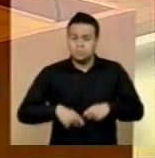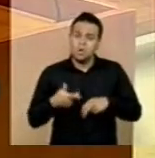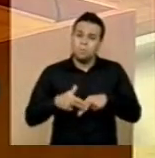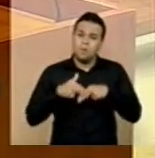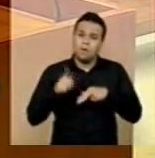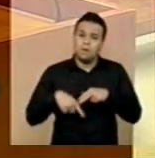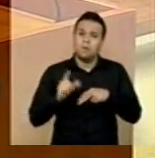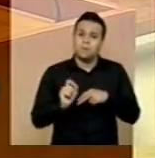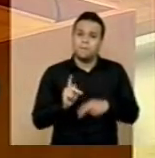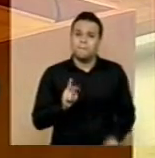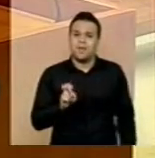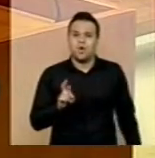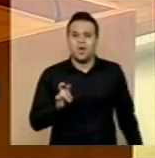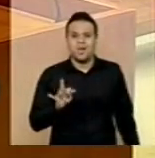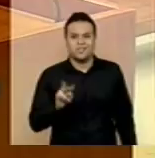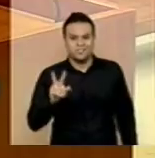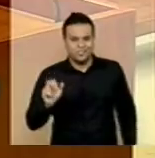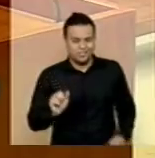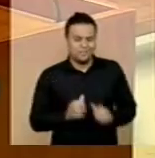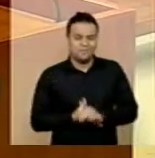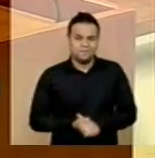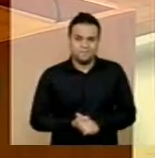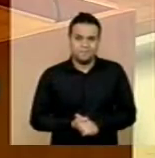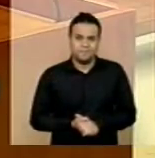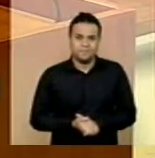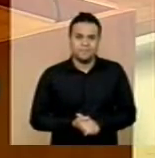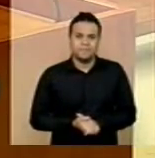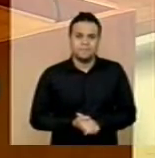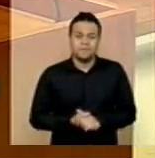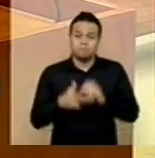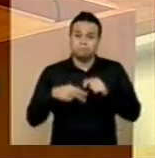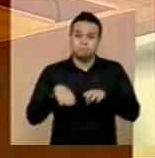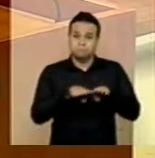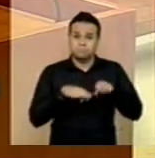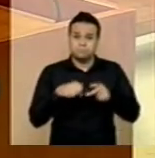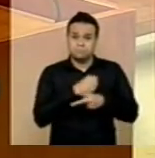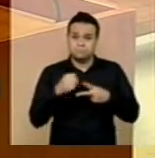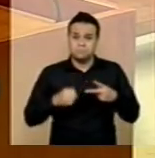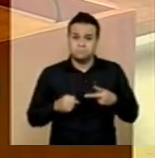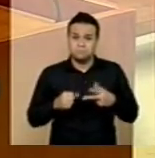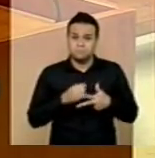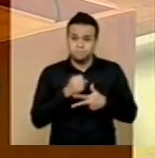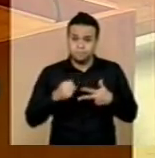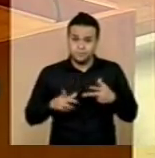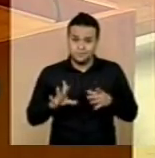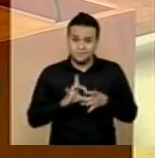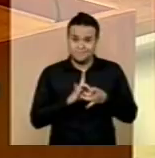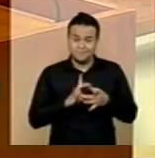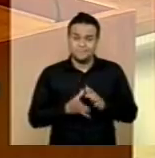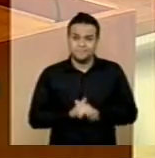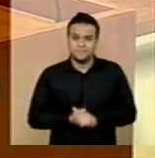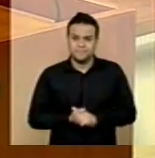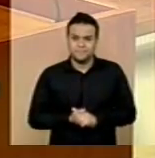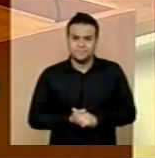essa a prerrogativa, em nome da independência e harmonia dos poderes, que deve ser preservada às Assembleias Legislativas.